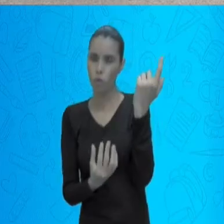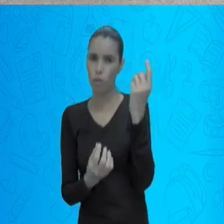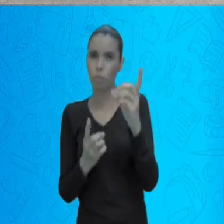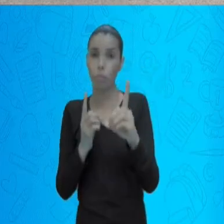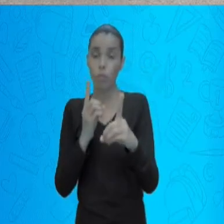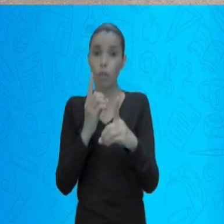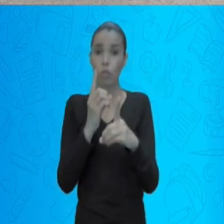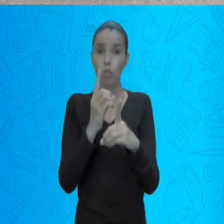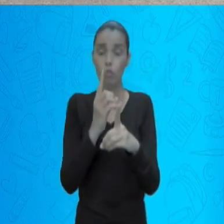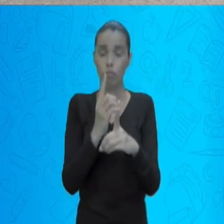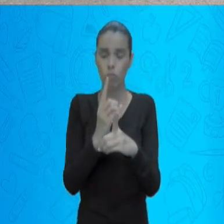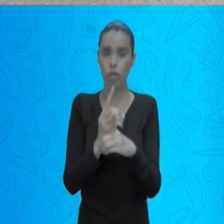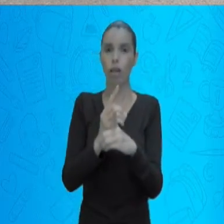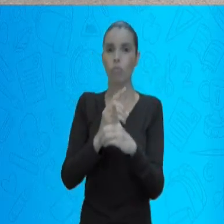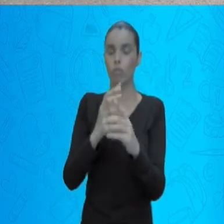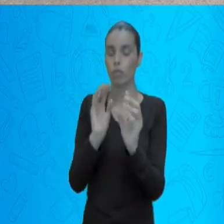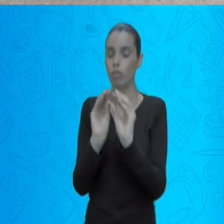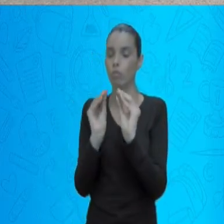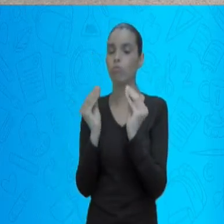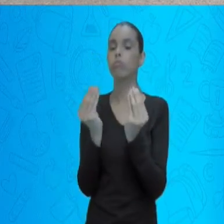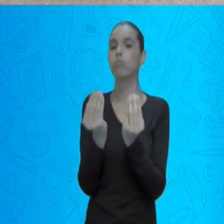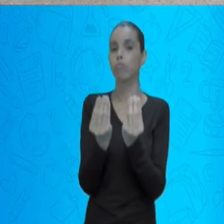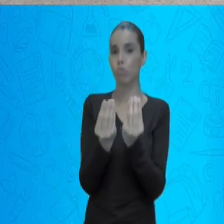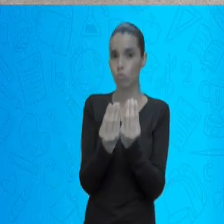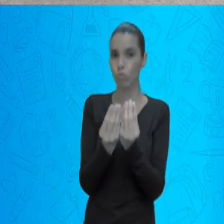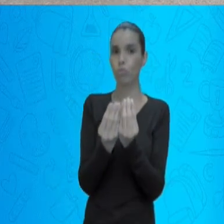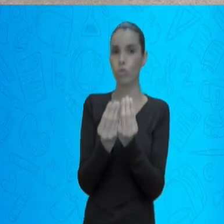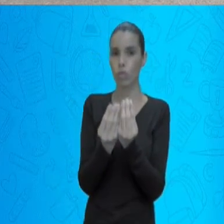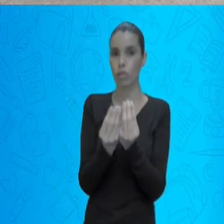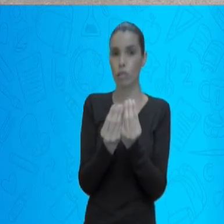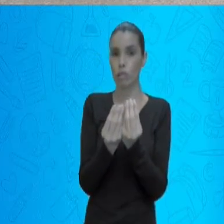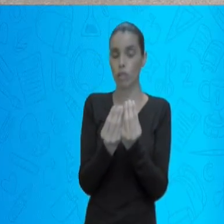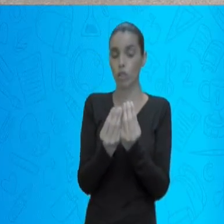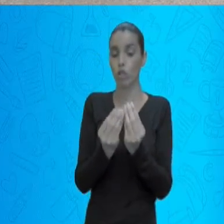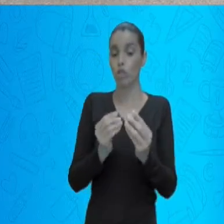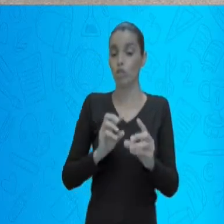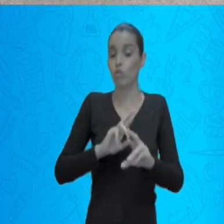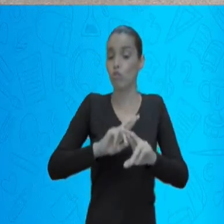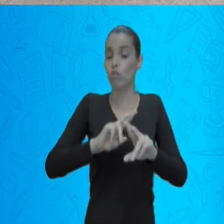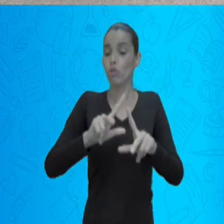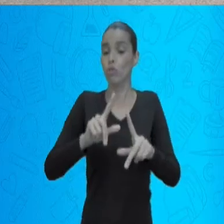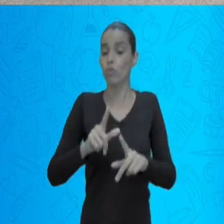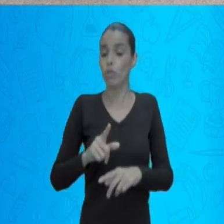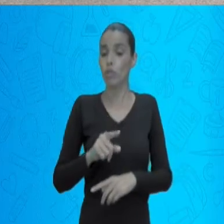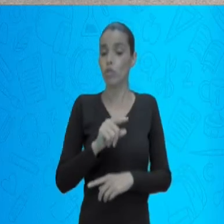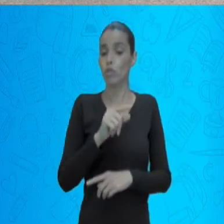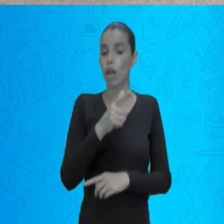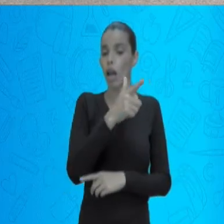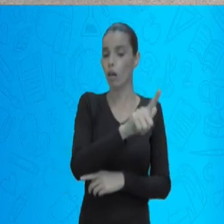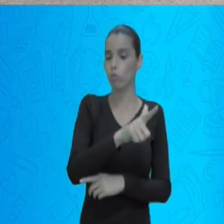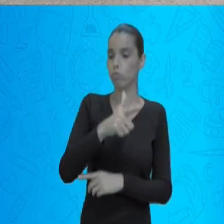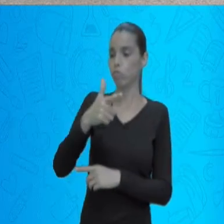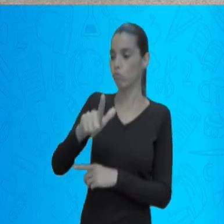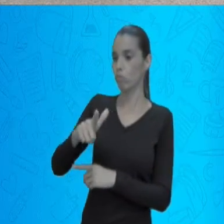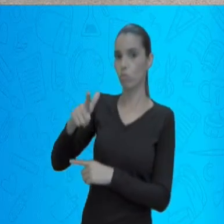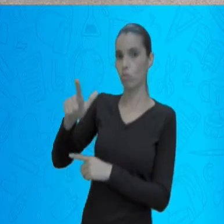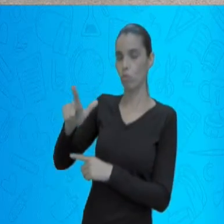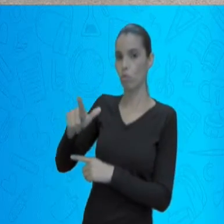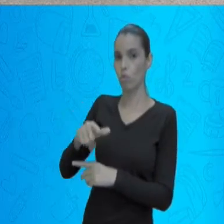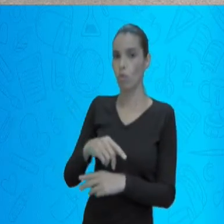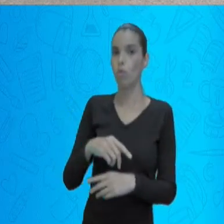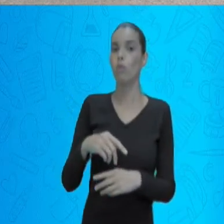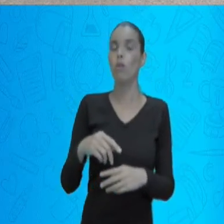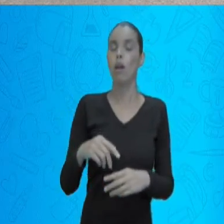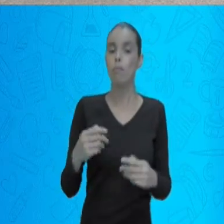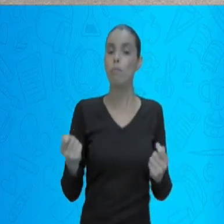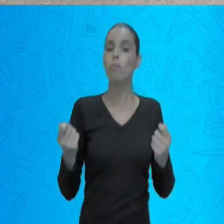superfícies de contato, distinguir os seus componentes, é preciso que esta observação seja feita a